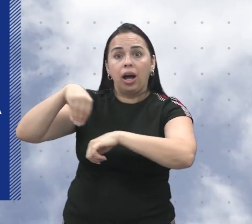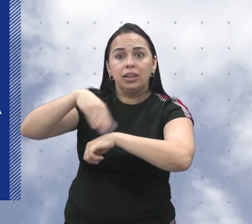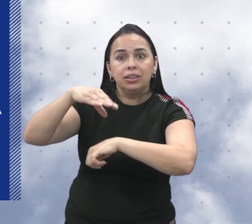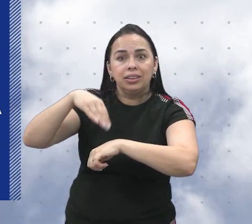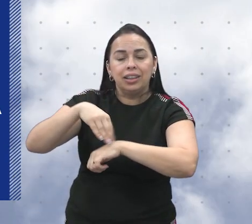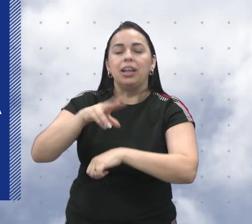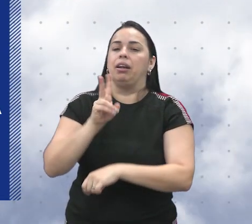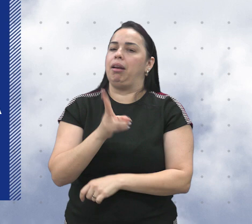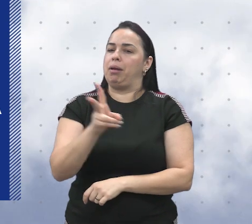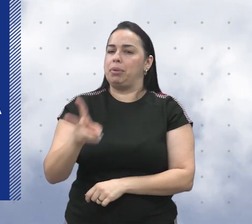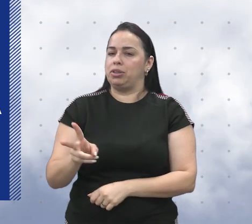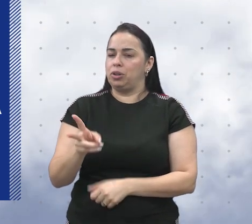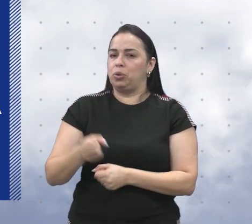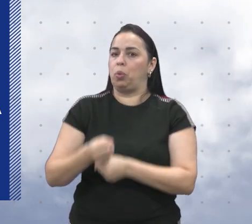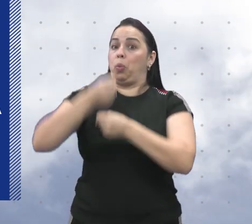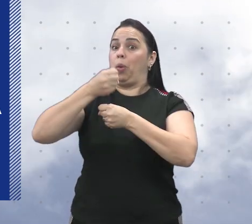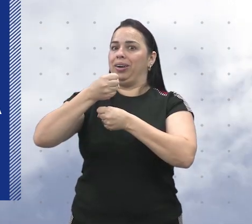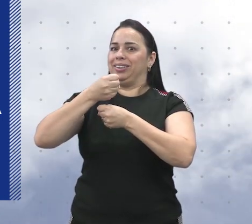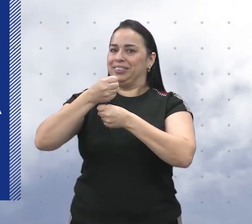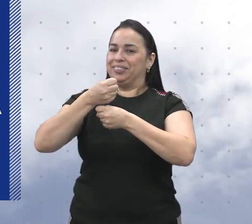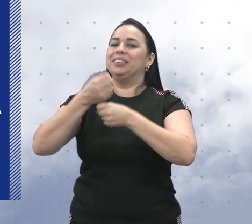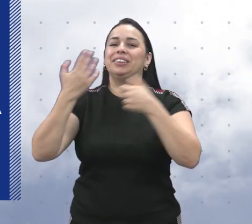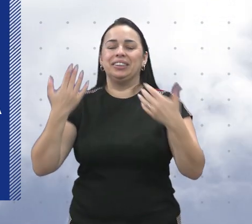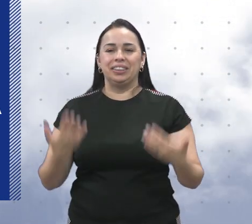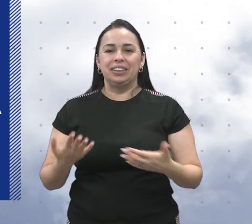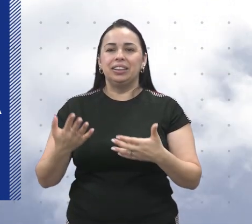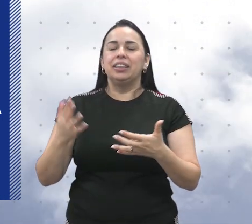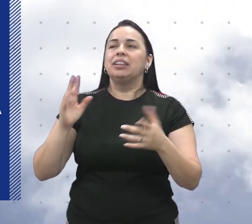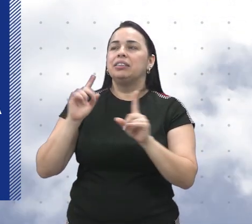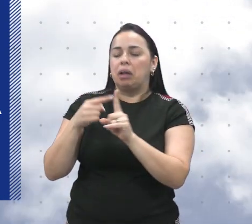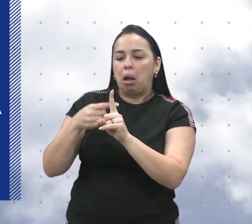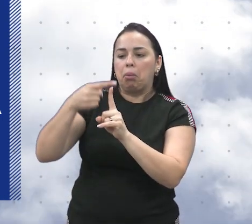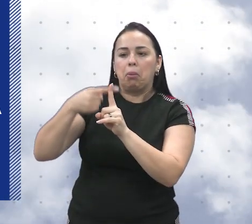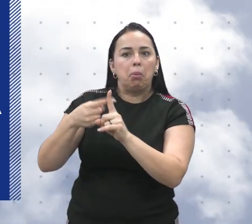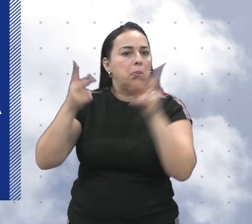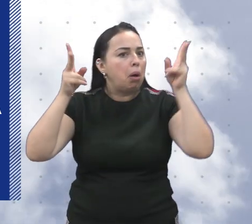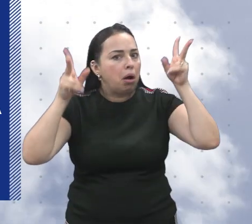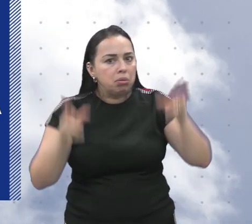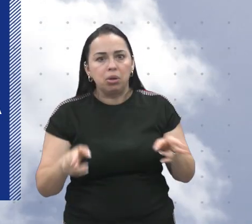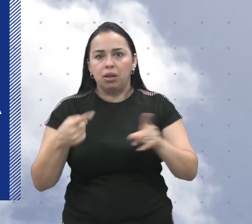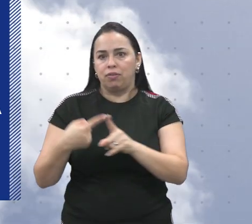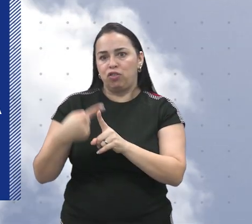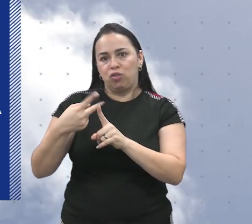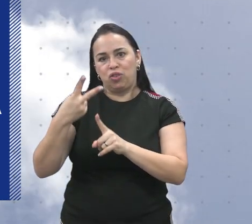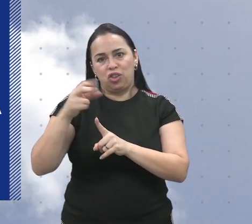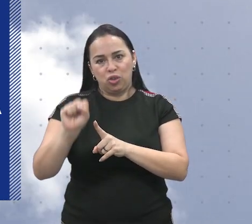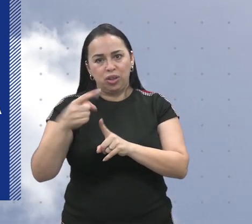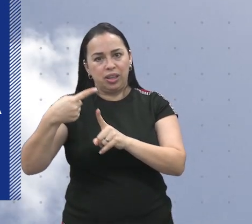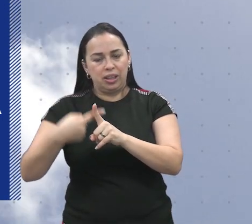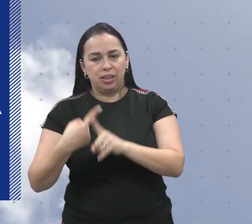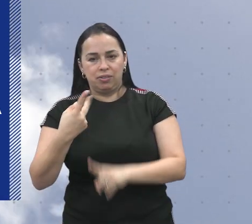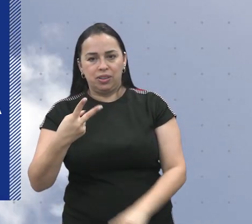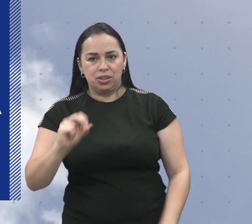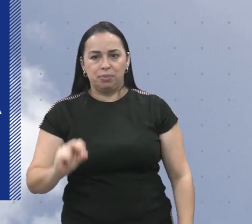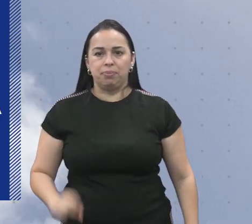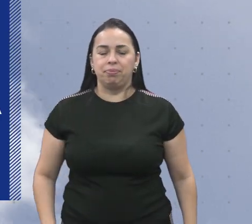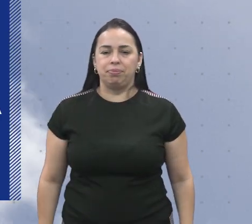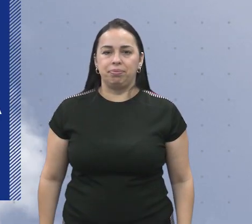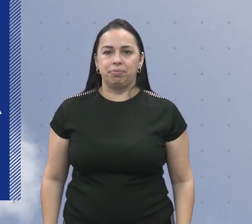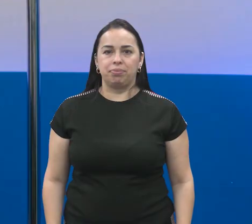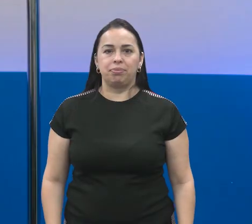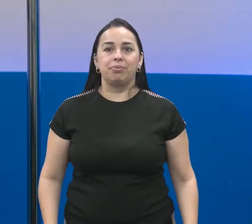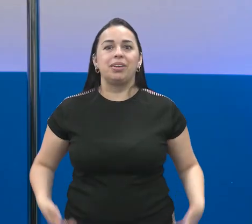dica, não esquecer o guarda-chuva. Ainda assim, as temperaturas seguem sem alteração. A máxima será de 28 e a mínima de